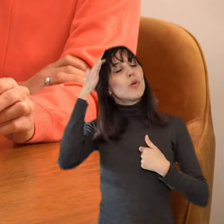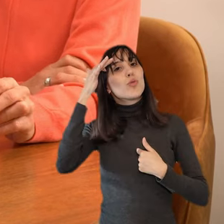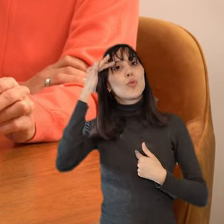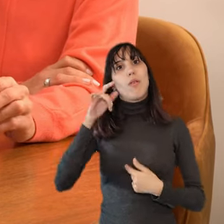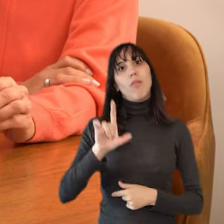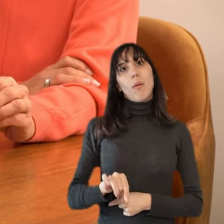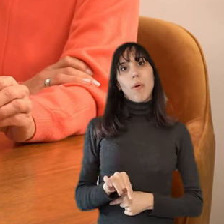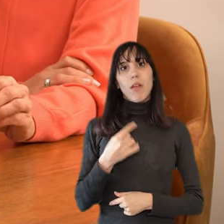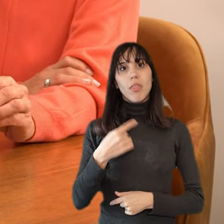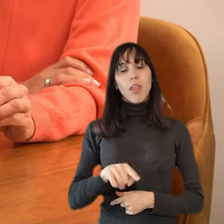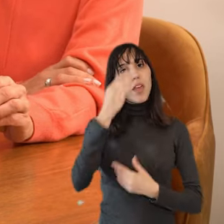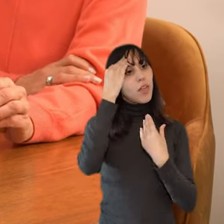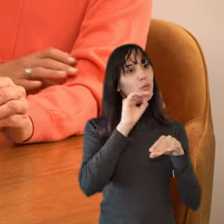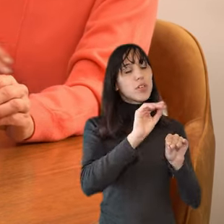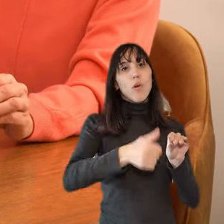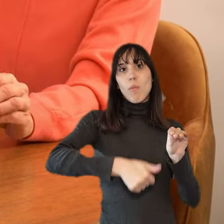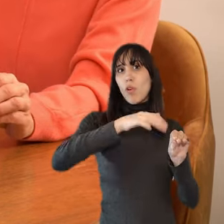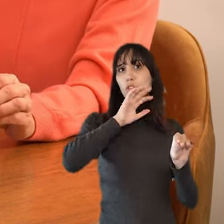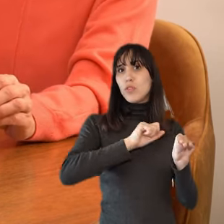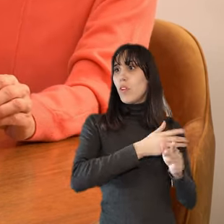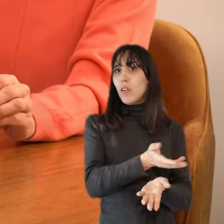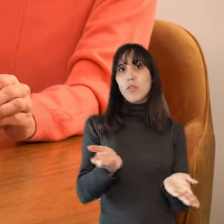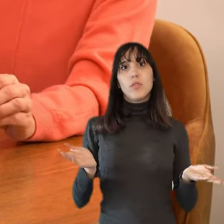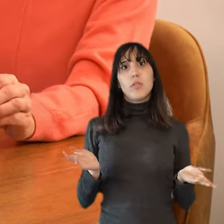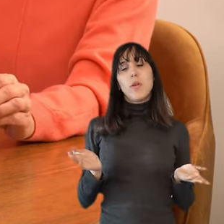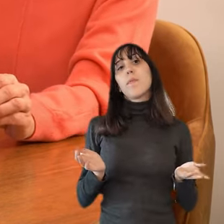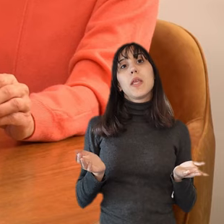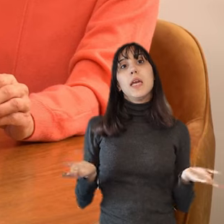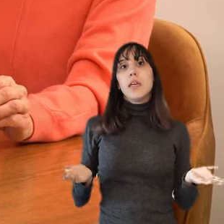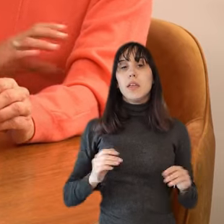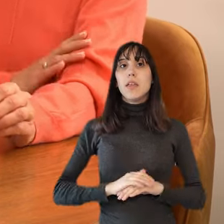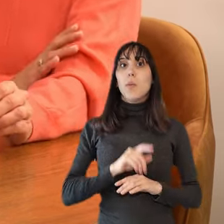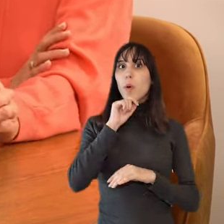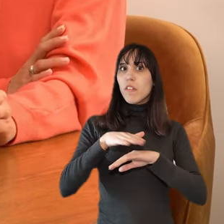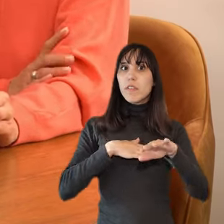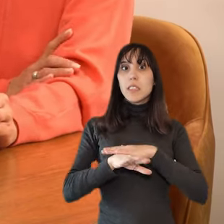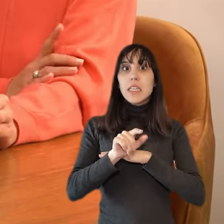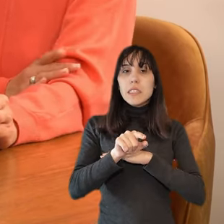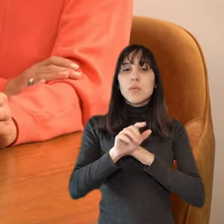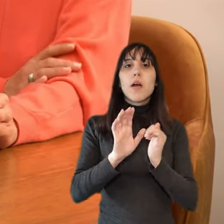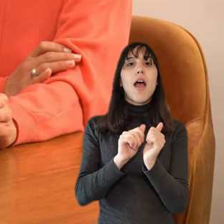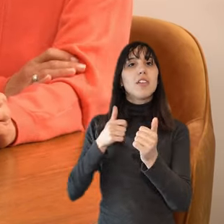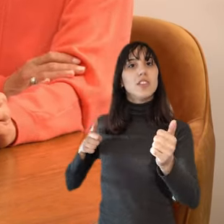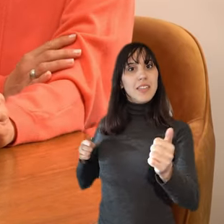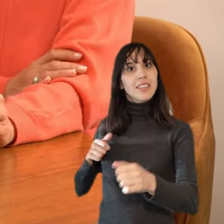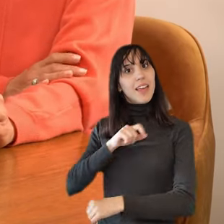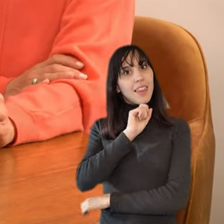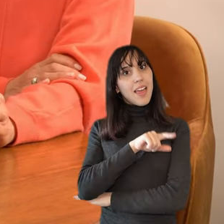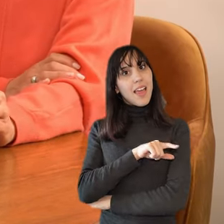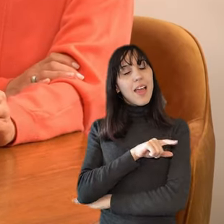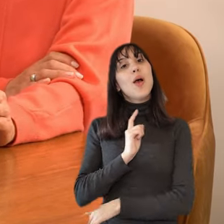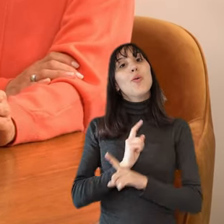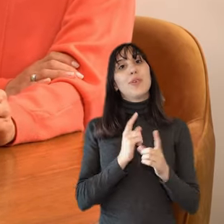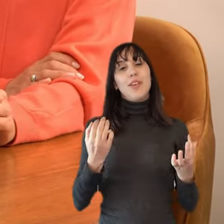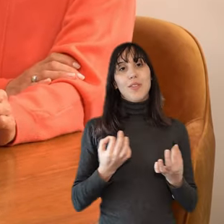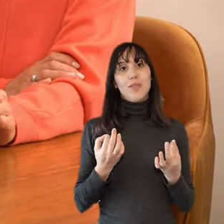e com certeza dar uma educação melhor aos filhos e poderem fazer isso à distância não é porque no fundo